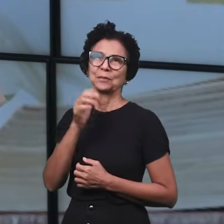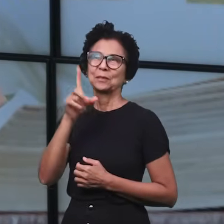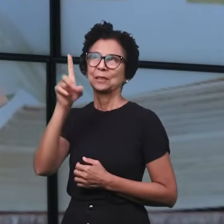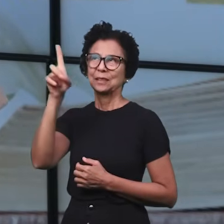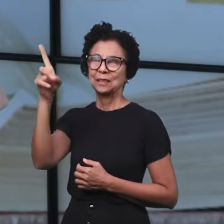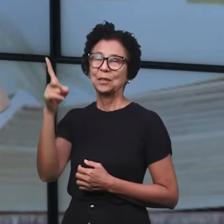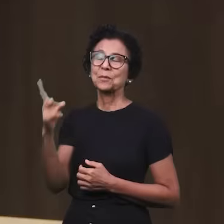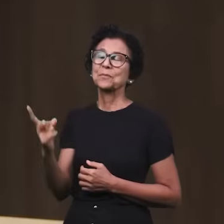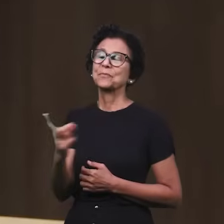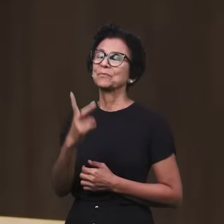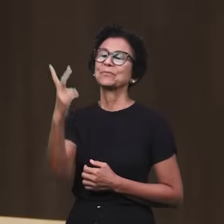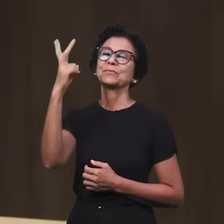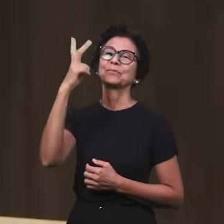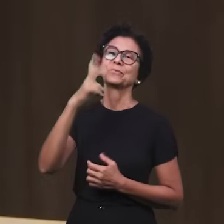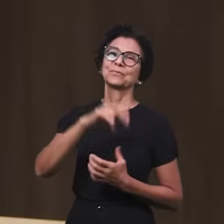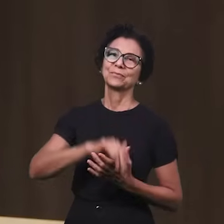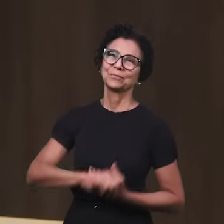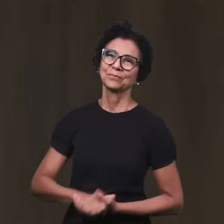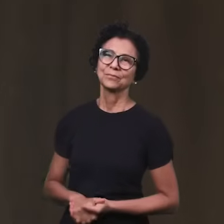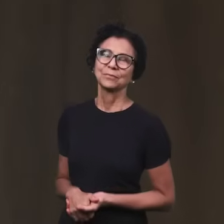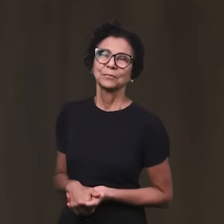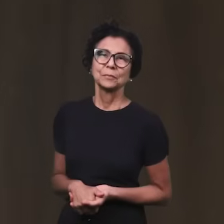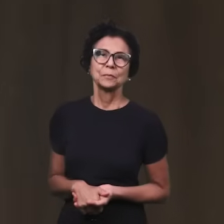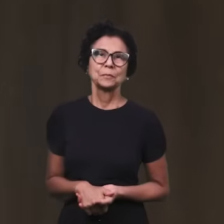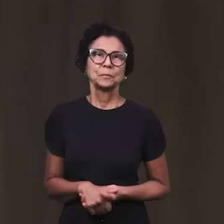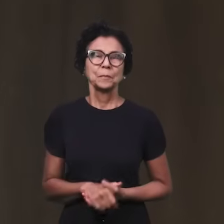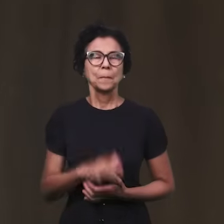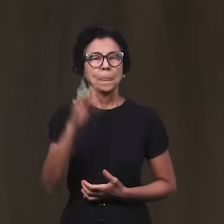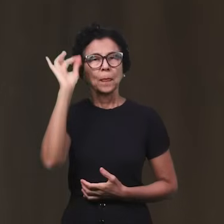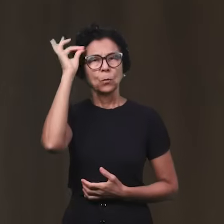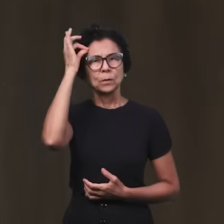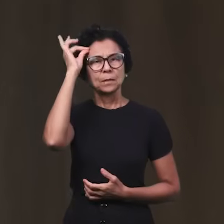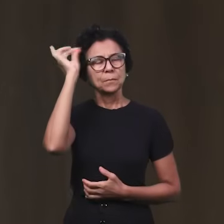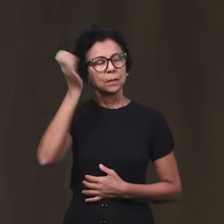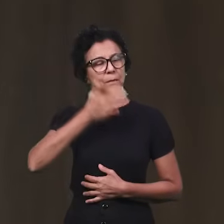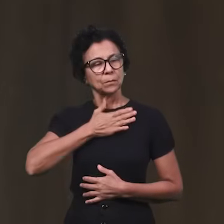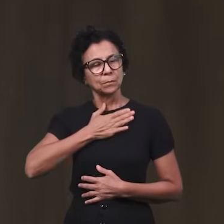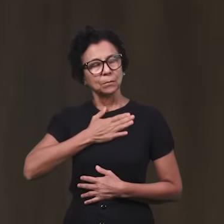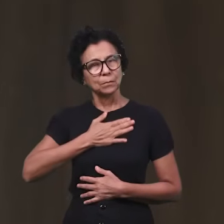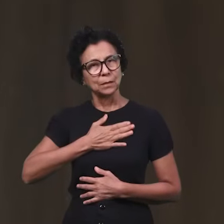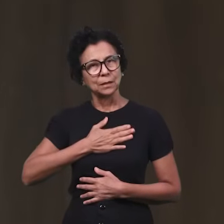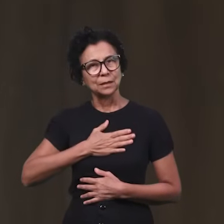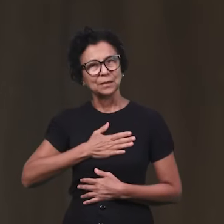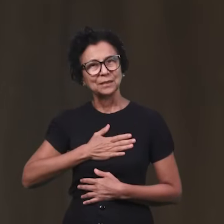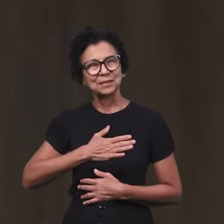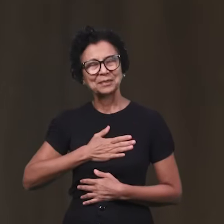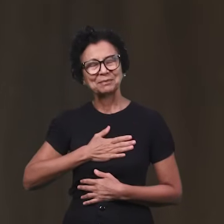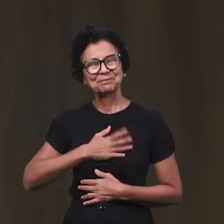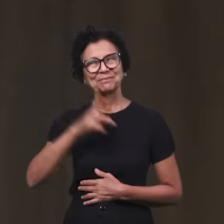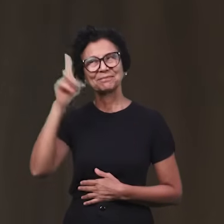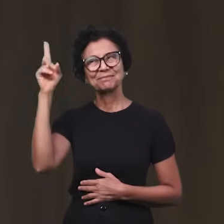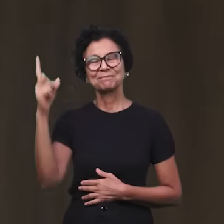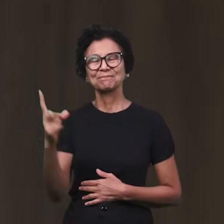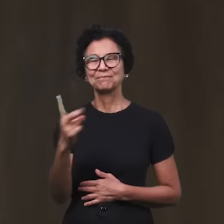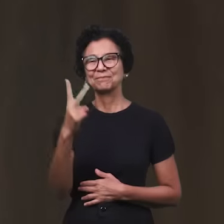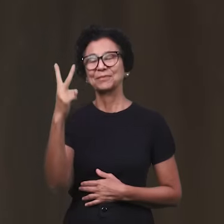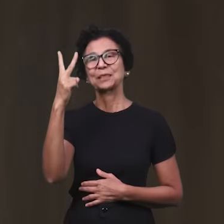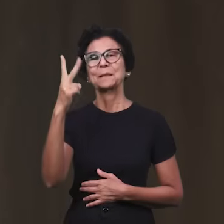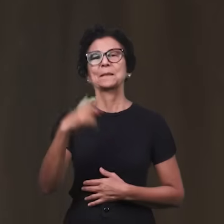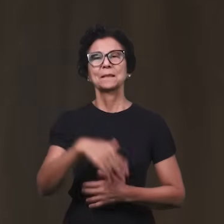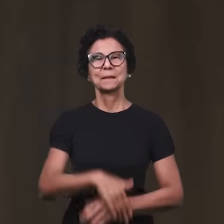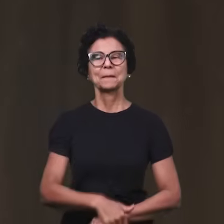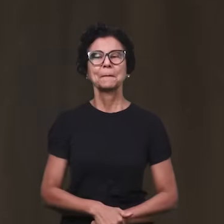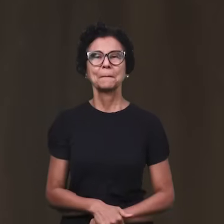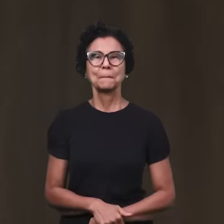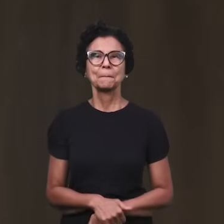nós. E o valor, né? Aqui fala assim, que um espírito manso e quieto, que é precioso diante de Deus. E